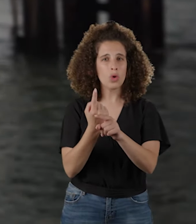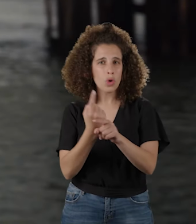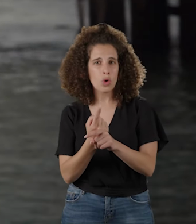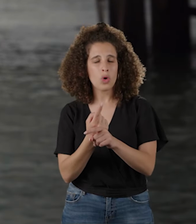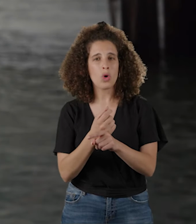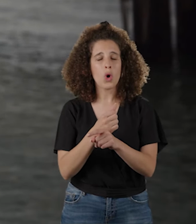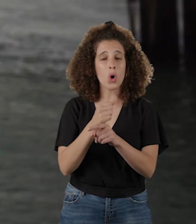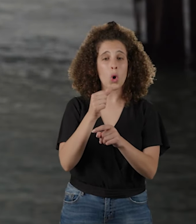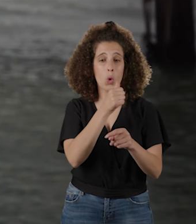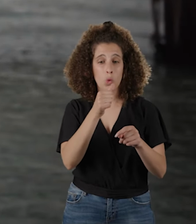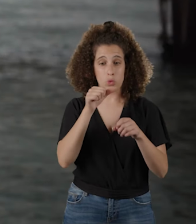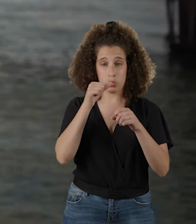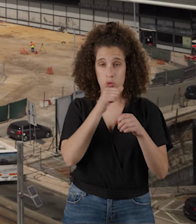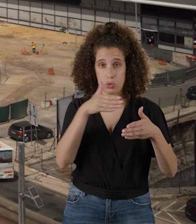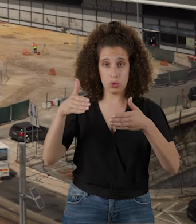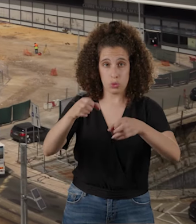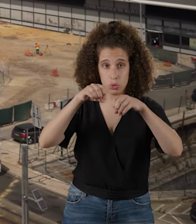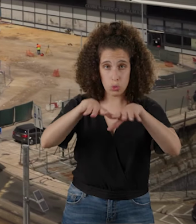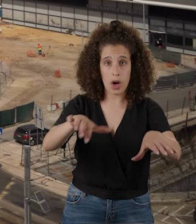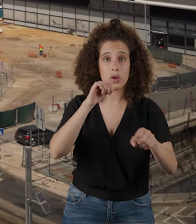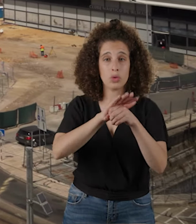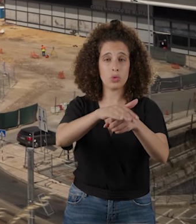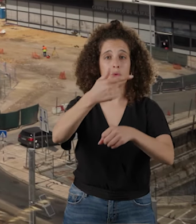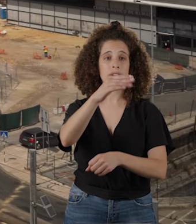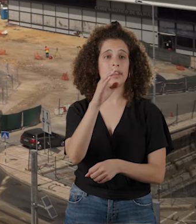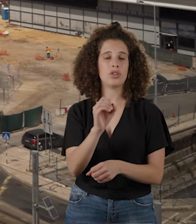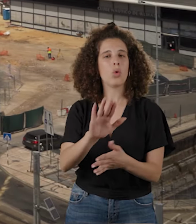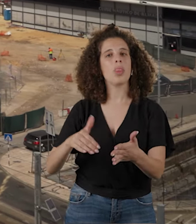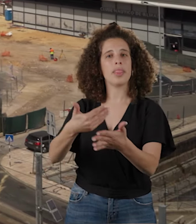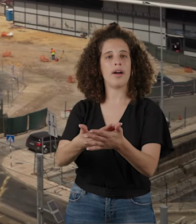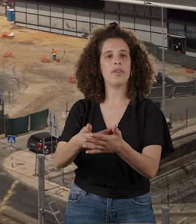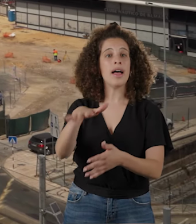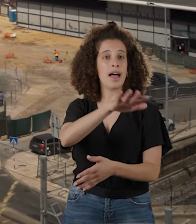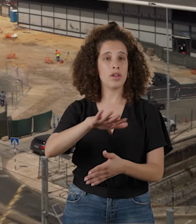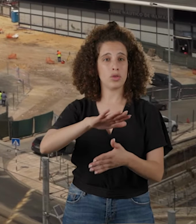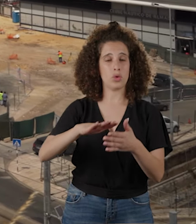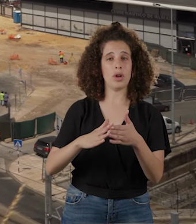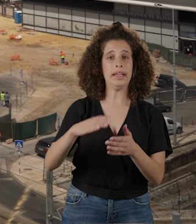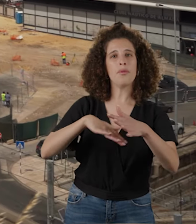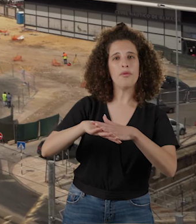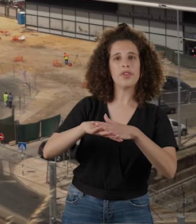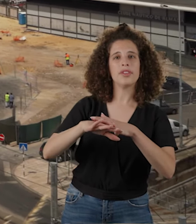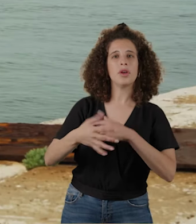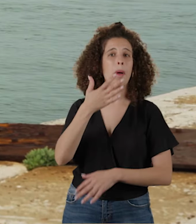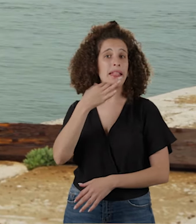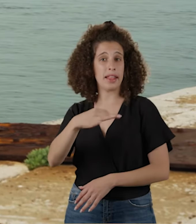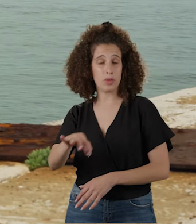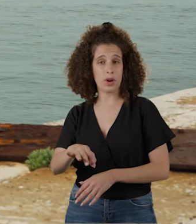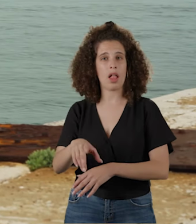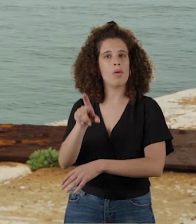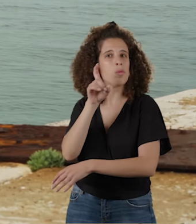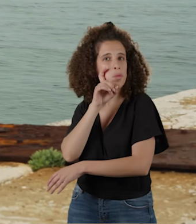Tejo nos proporcionava. A zona ribeirinha de Cacilhas, que formava uma enseada natural